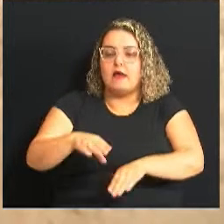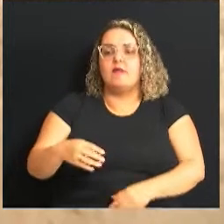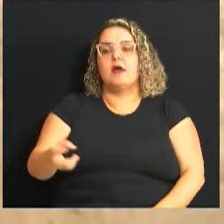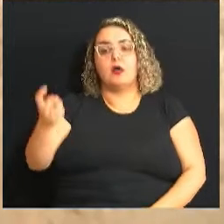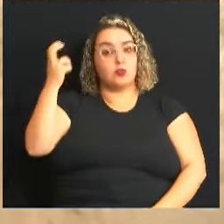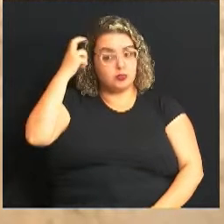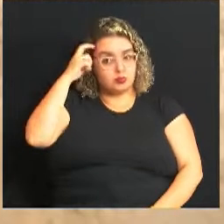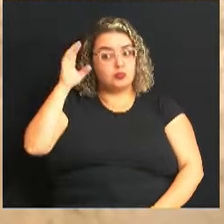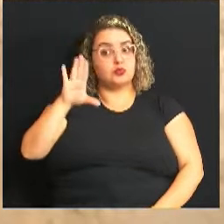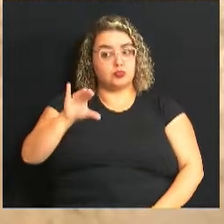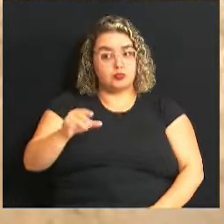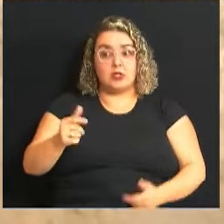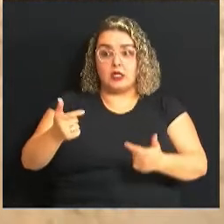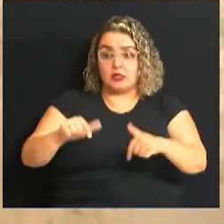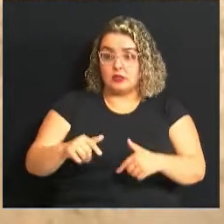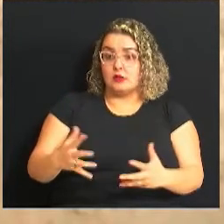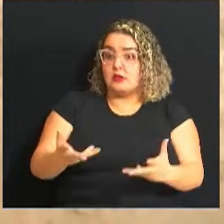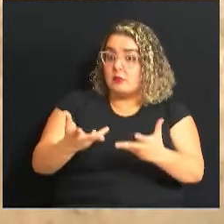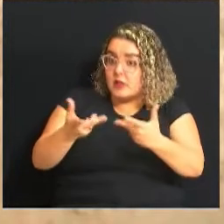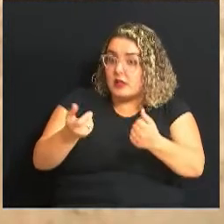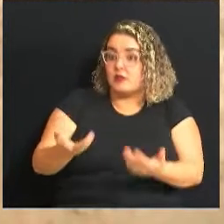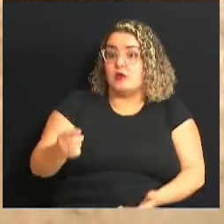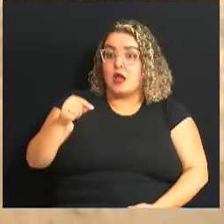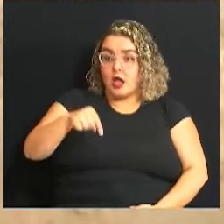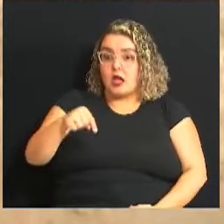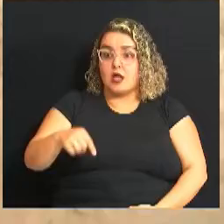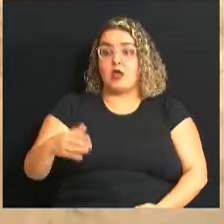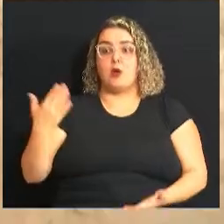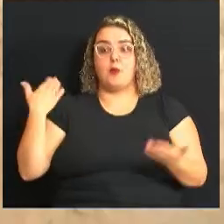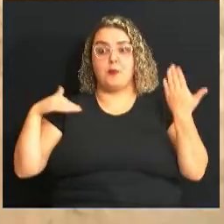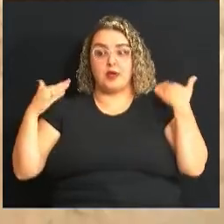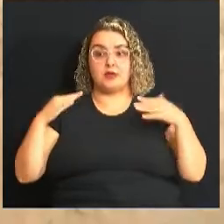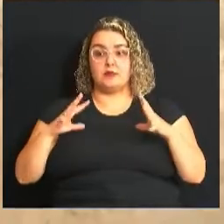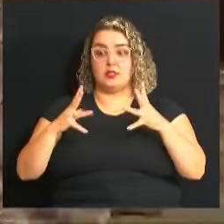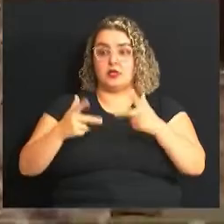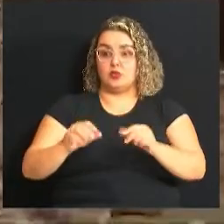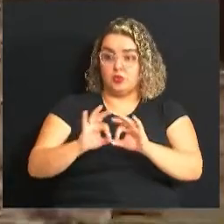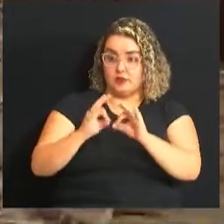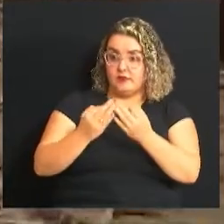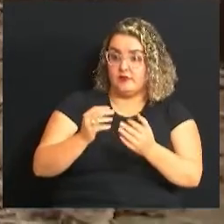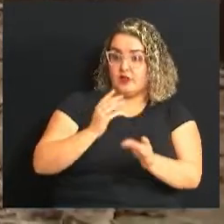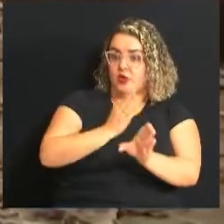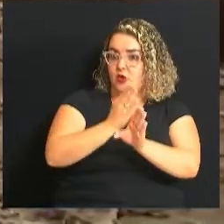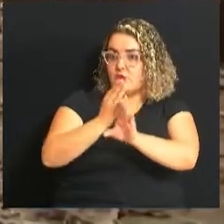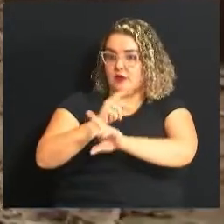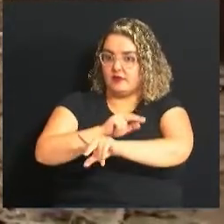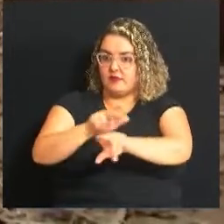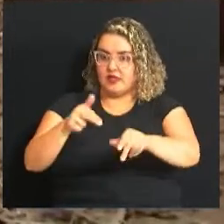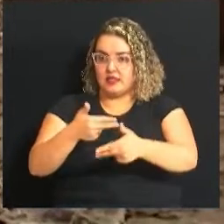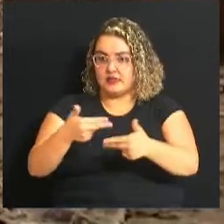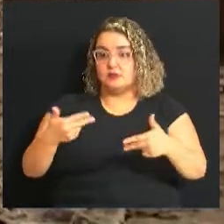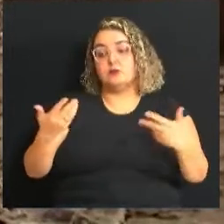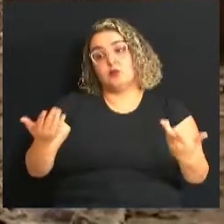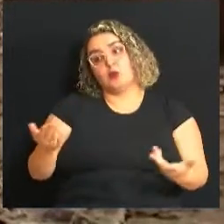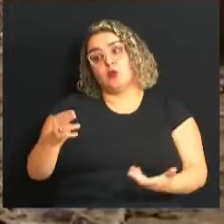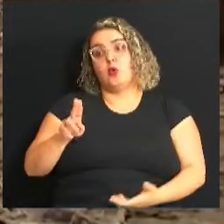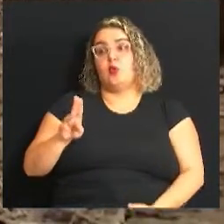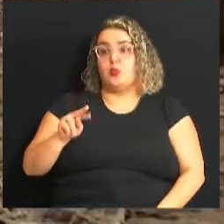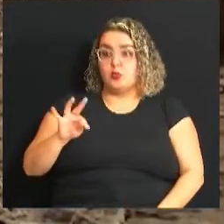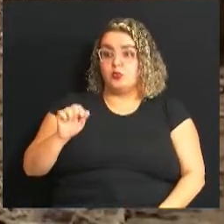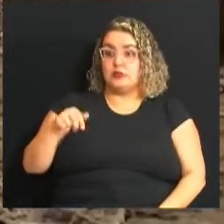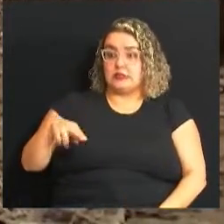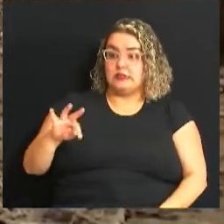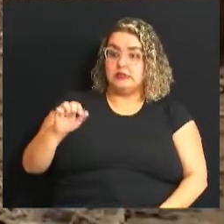Esse local é muito rico, né? Aqui é um passeio para a família inteira, vai encontrar muita coisa. Bom, Butantã